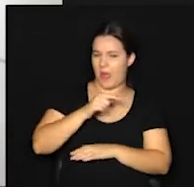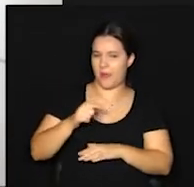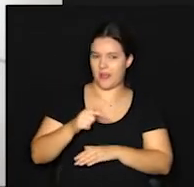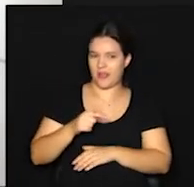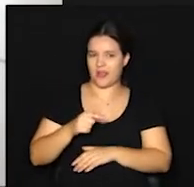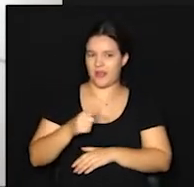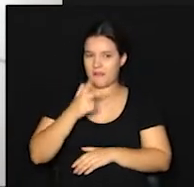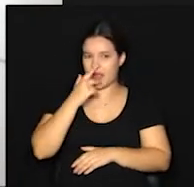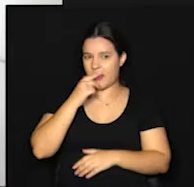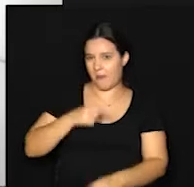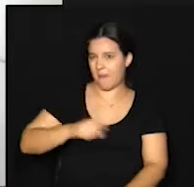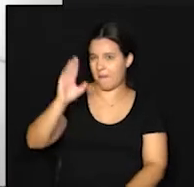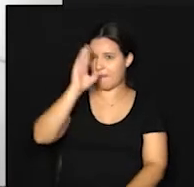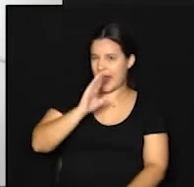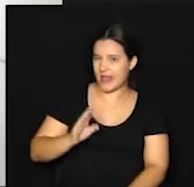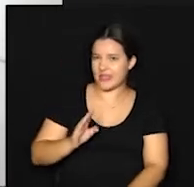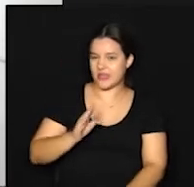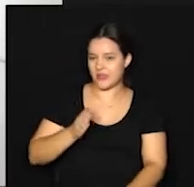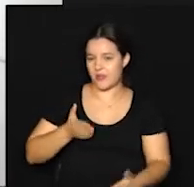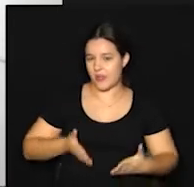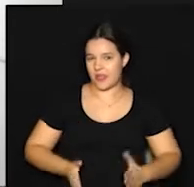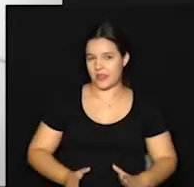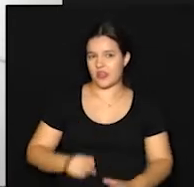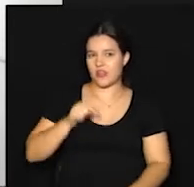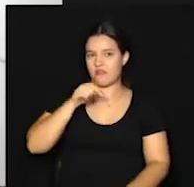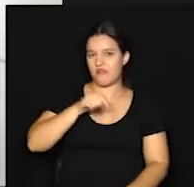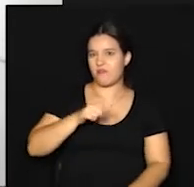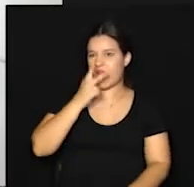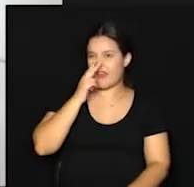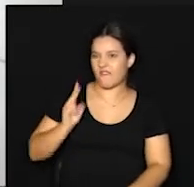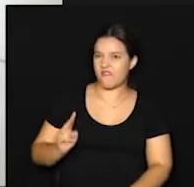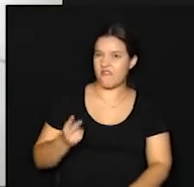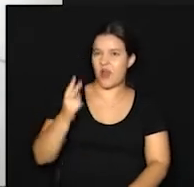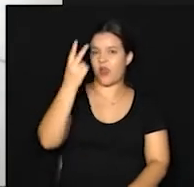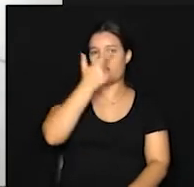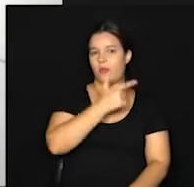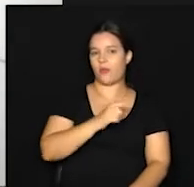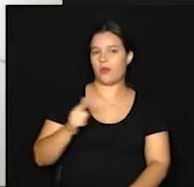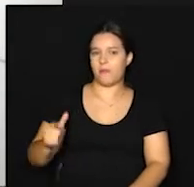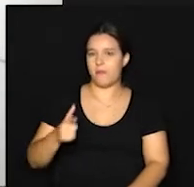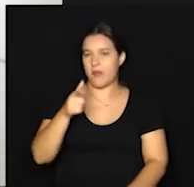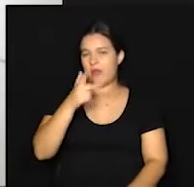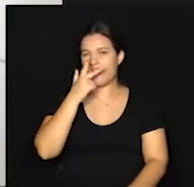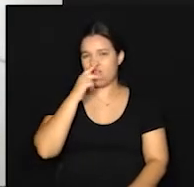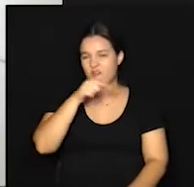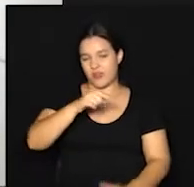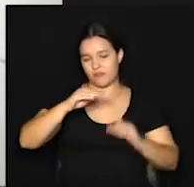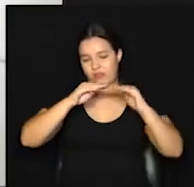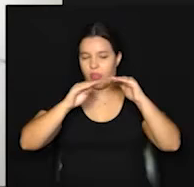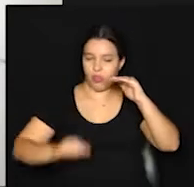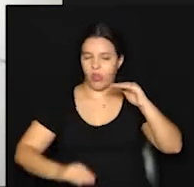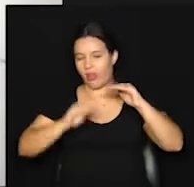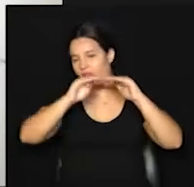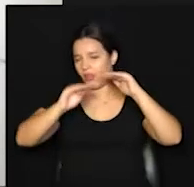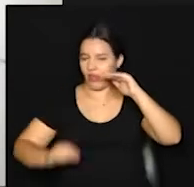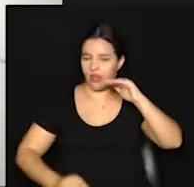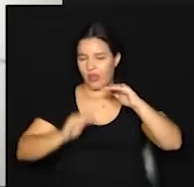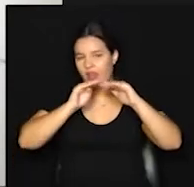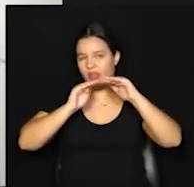não é muito valorizada aqui na Espanha, você tem que baixar a bolinha. Então, você vai estar sempre sendo colocada para baixo,